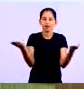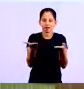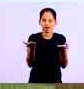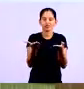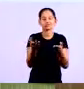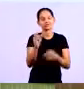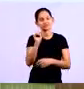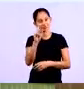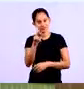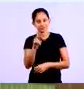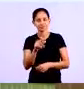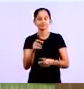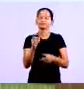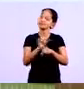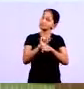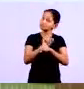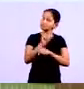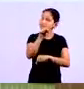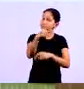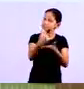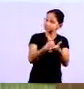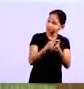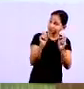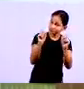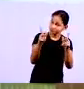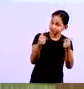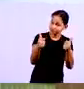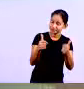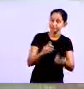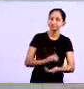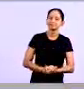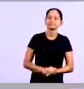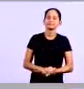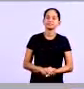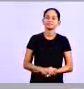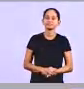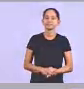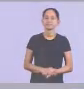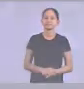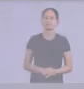corrige o exercício e espera as perguntas de vocês. Vamos lá para a